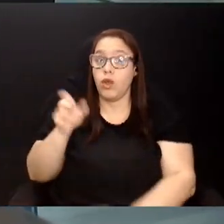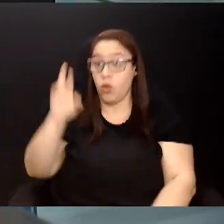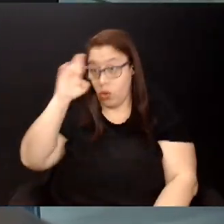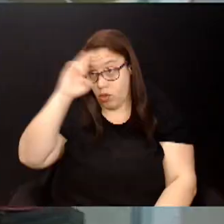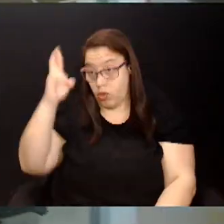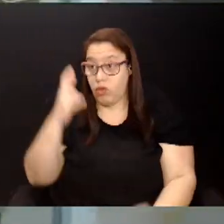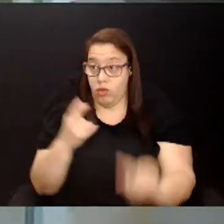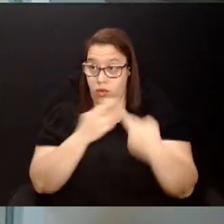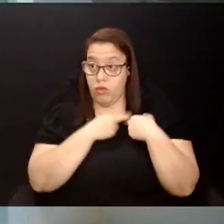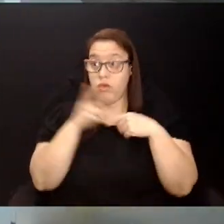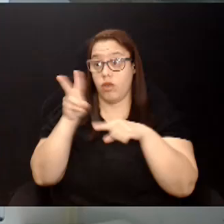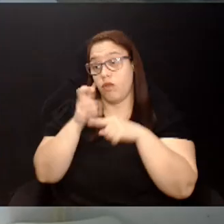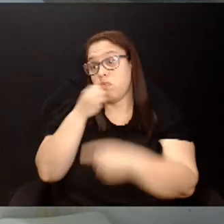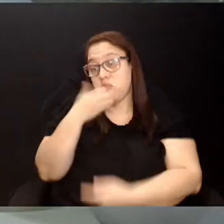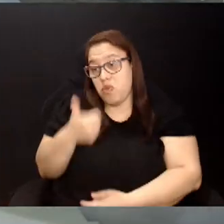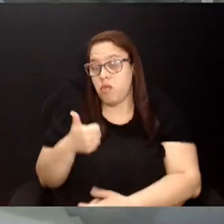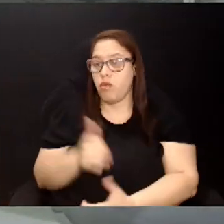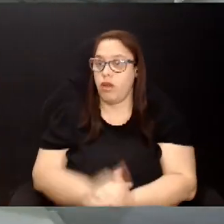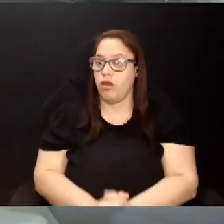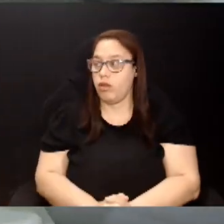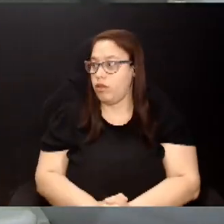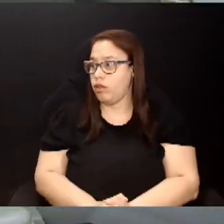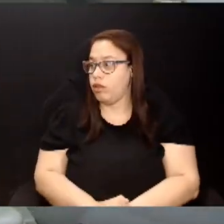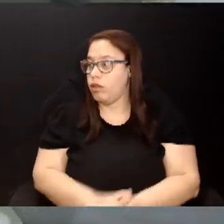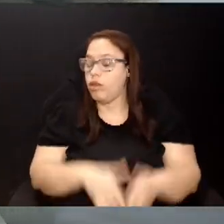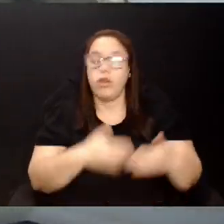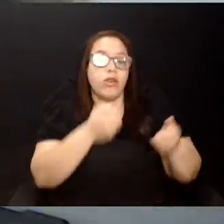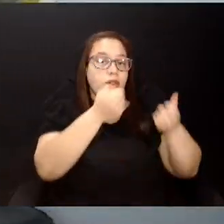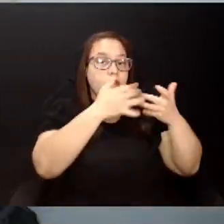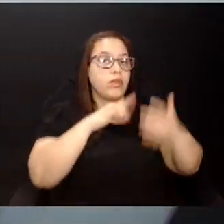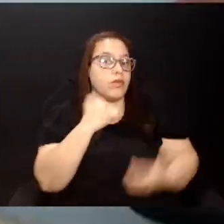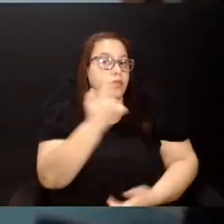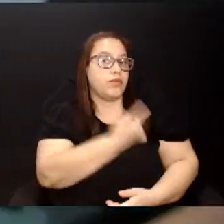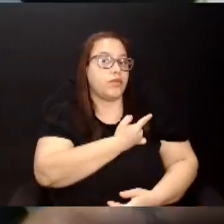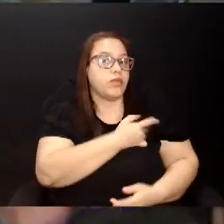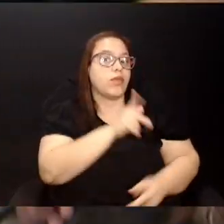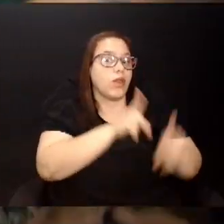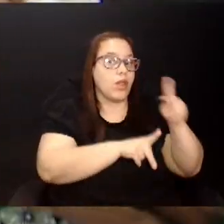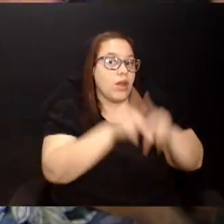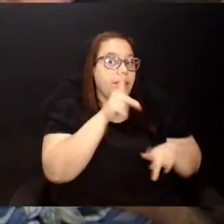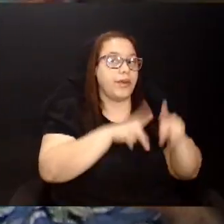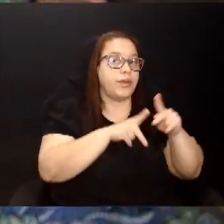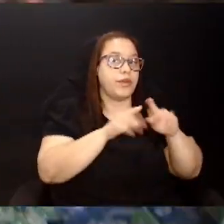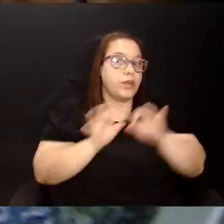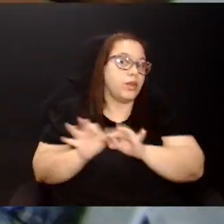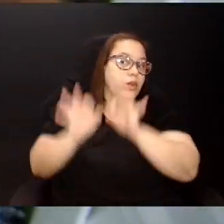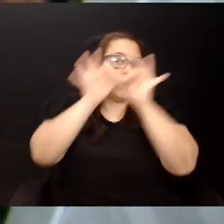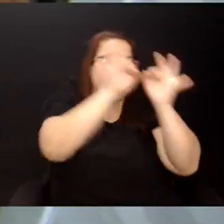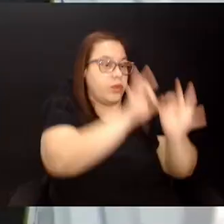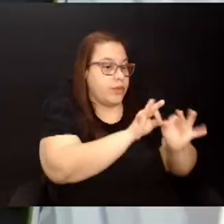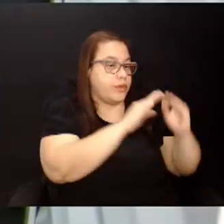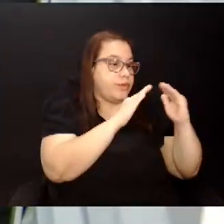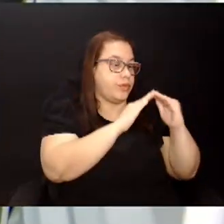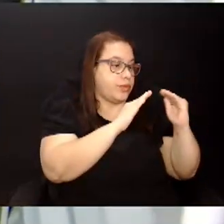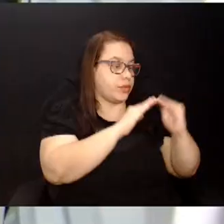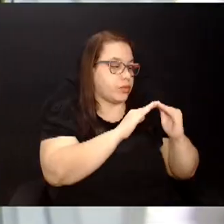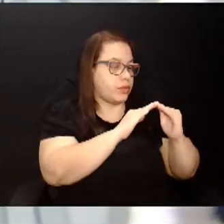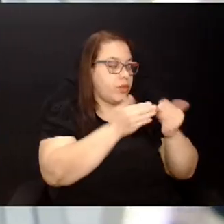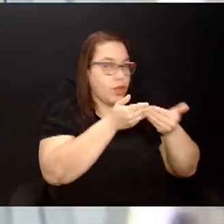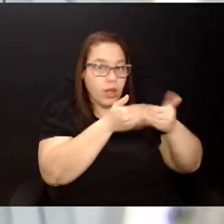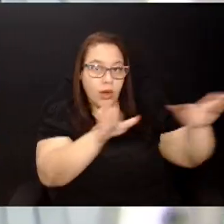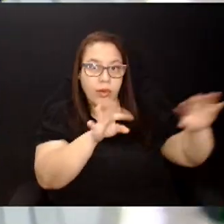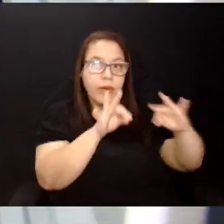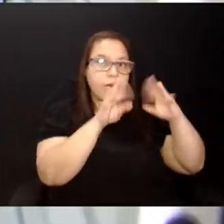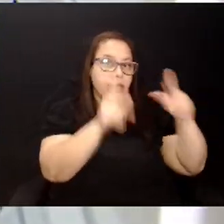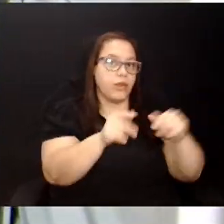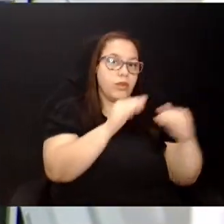cuidar bem do seu animal. E conta um pouco pra gente, para a população que está acompanhando em casa, é aberto para todos os